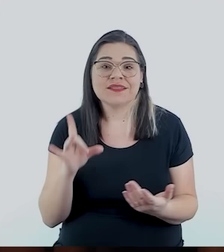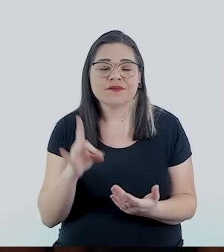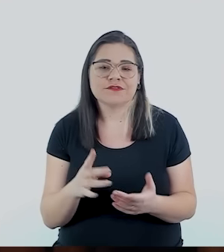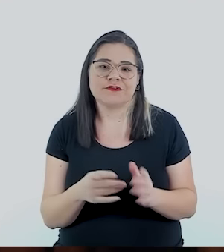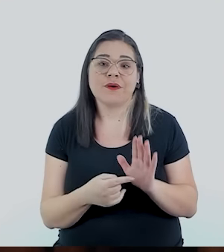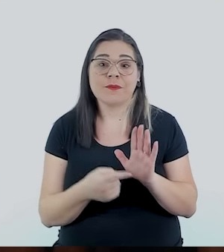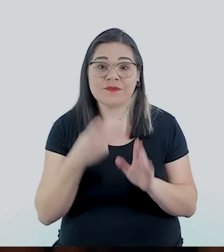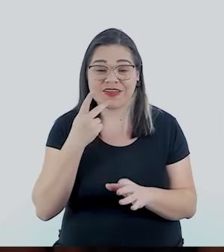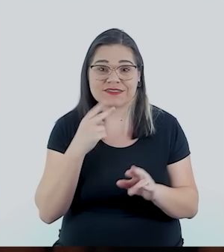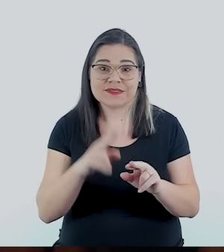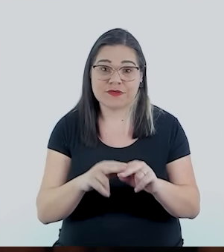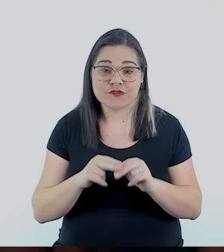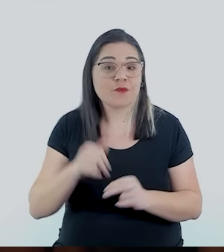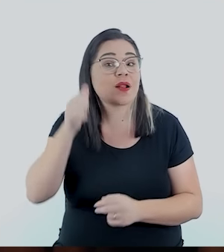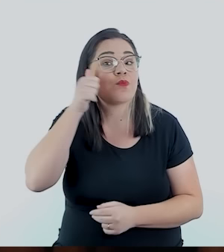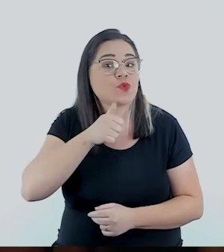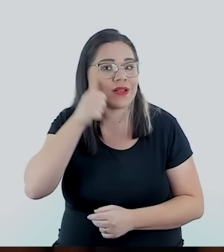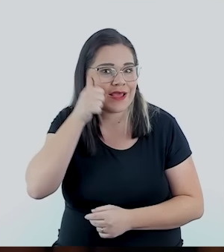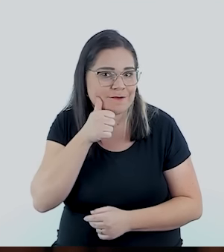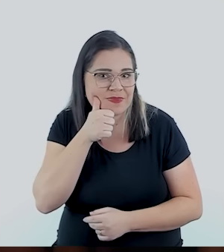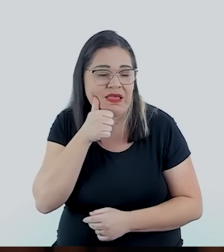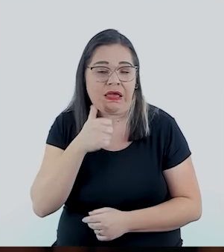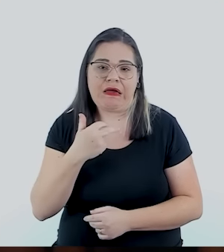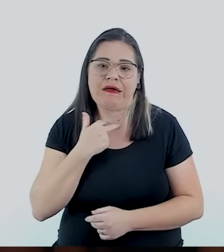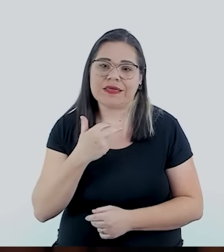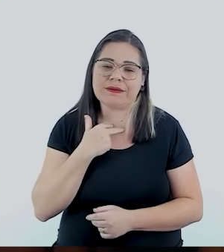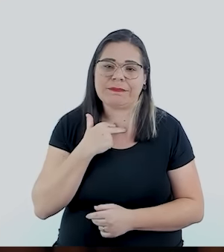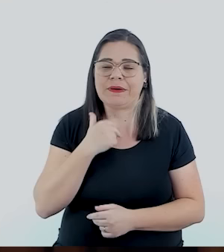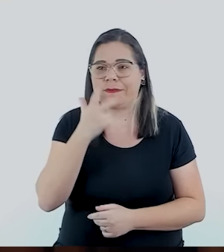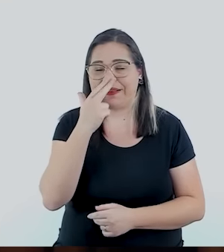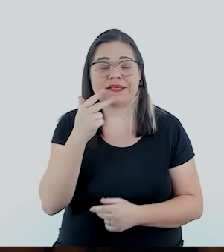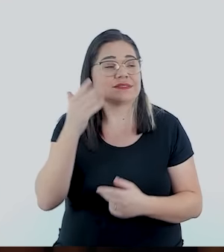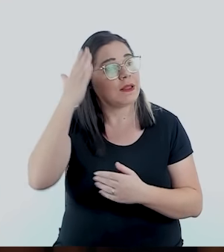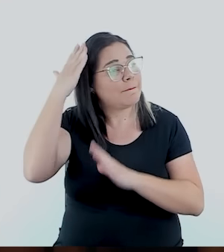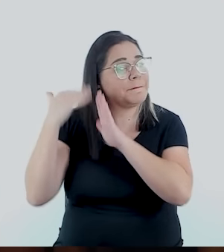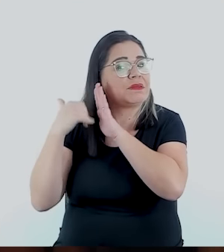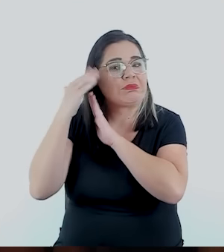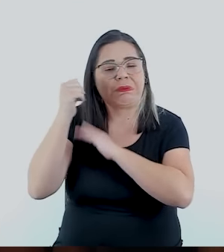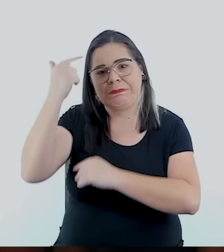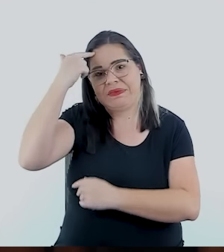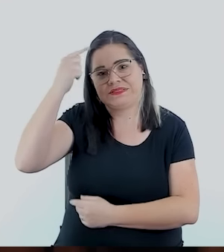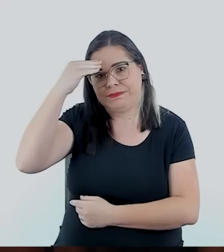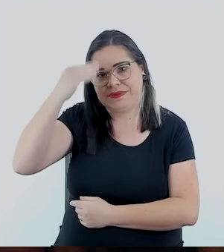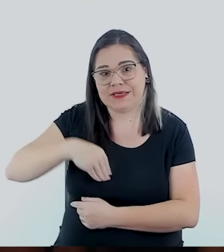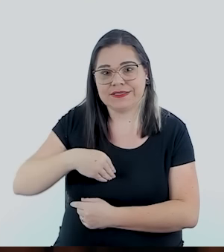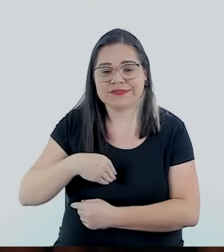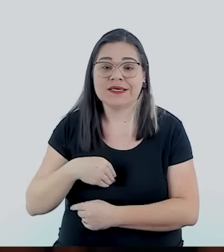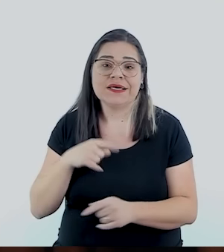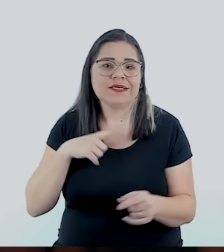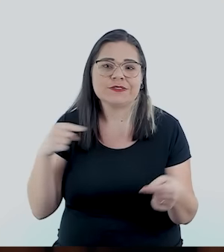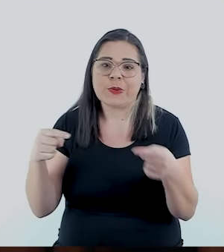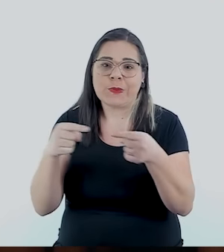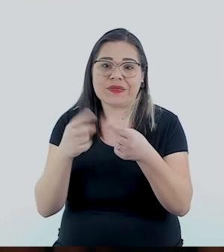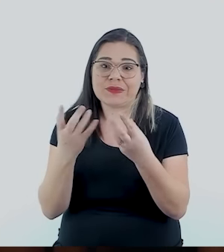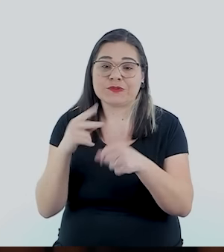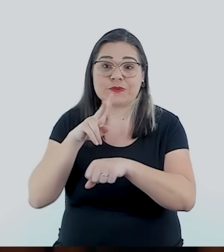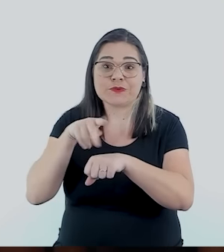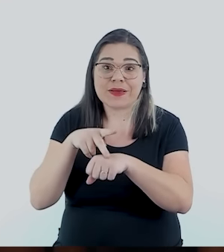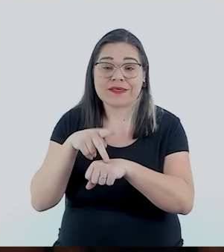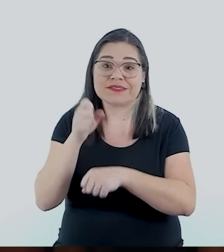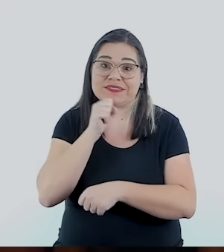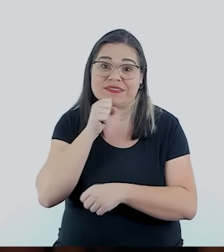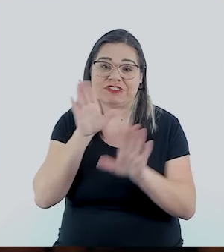ponto né da mulher que não pode nem parecer desleixada nem muito isso tem tudo a ver que você falou dos países que já envelheceram né Eu já